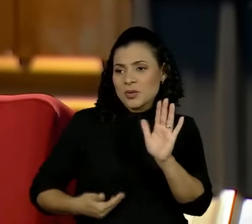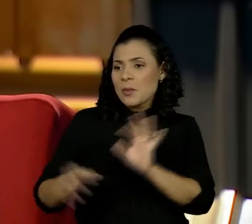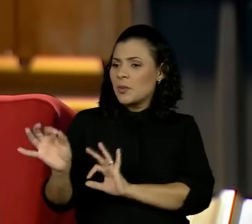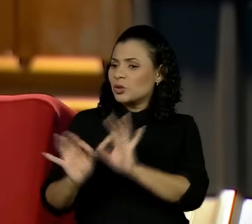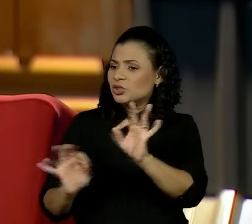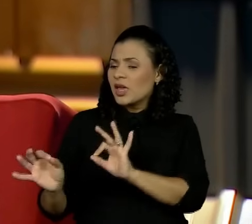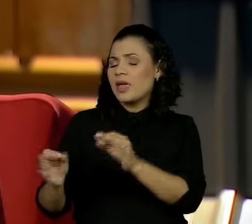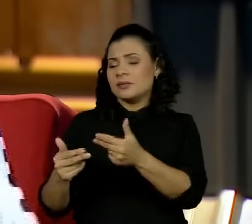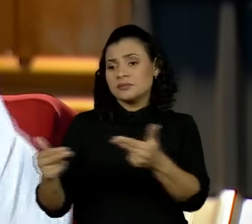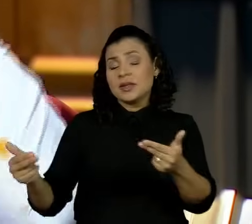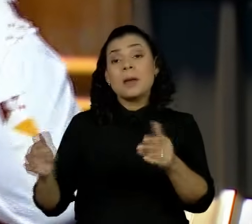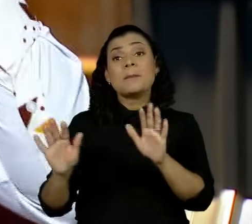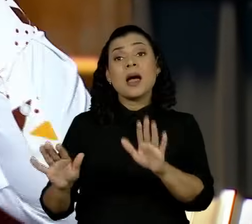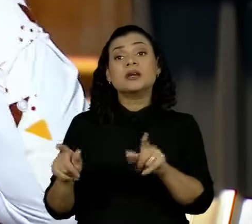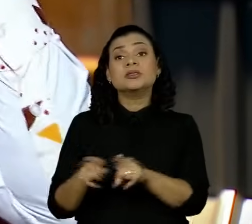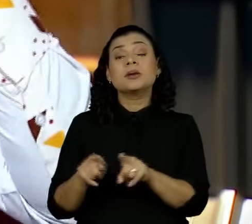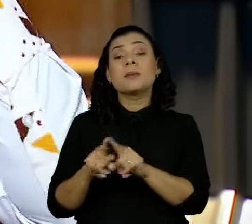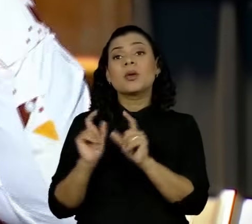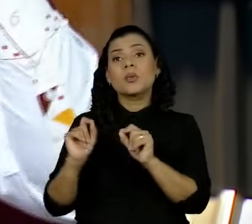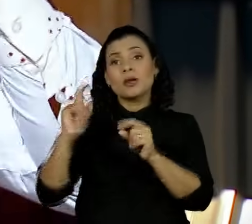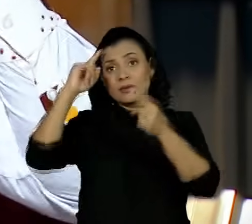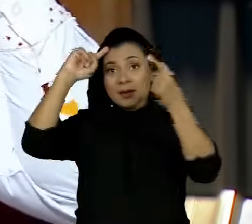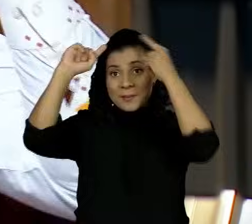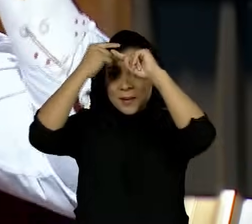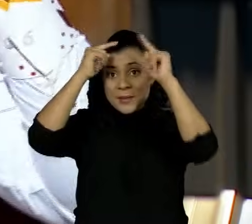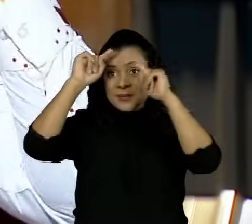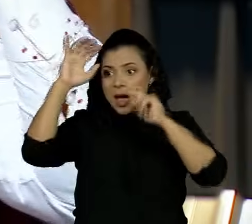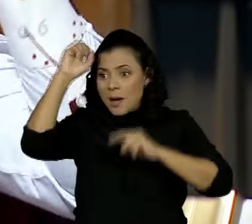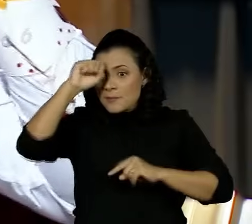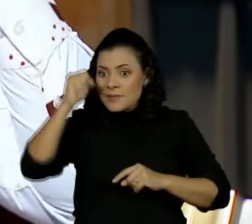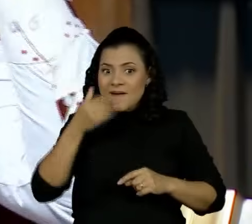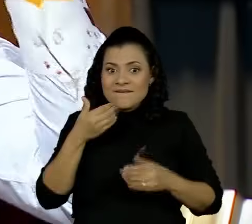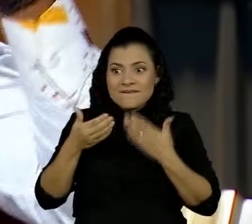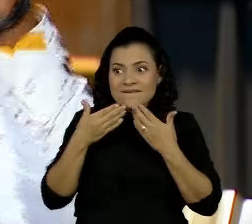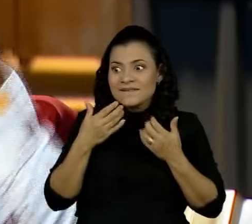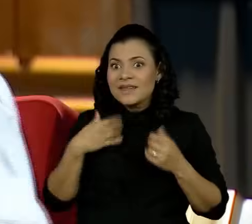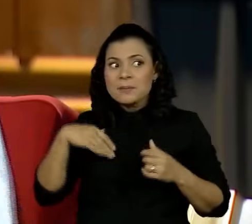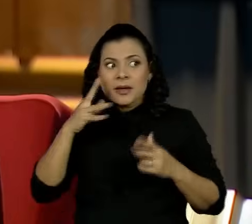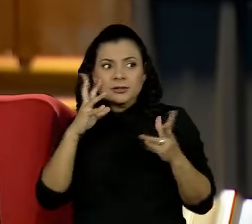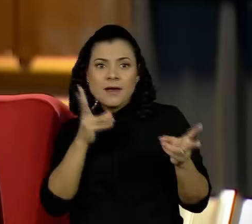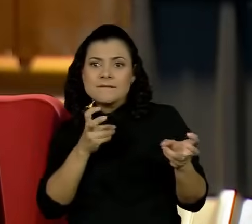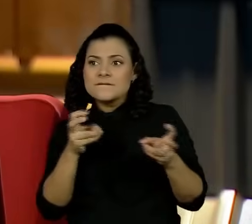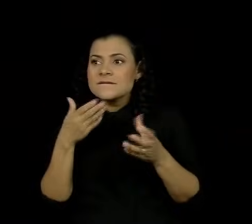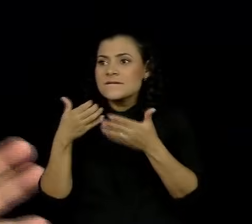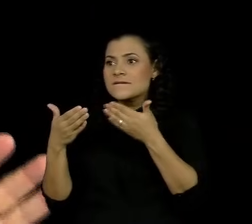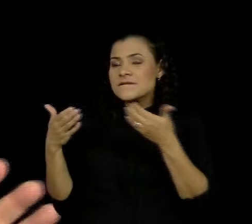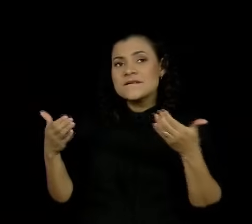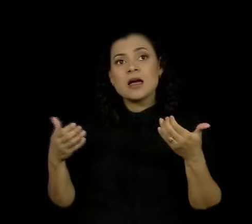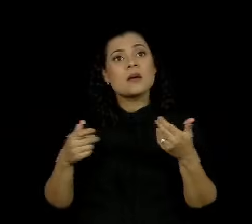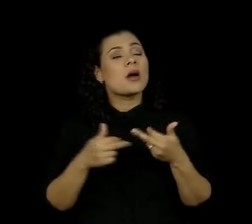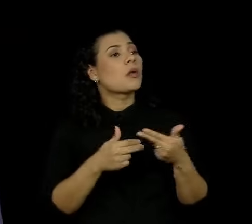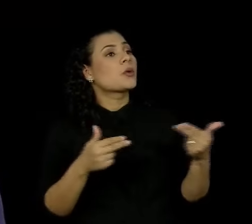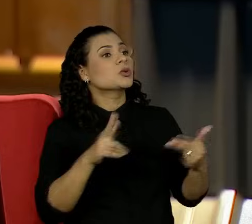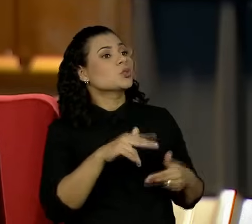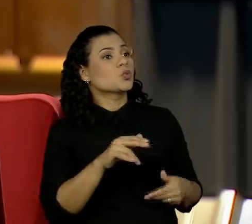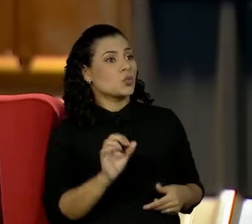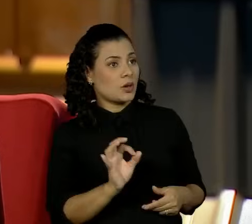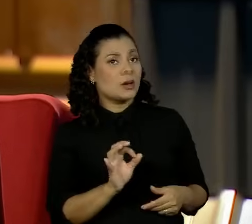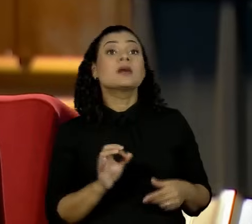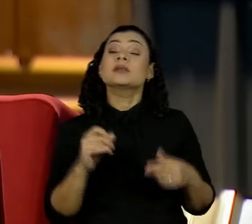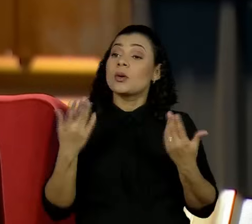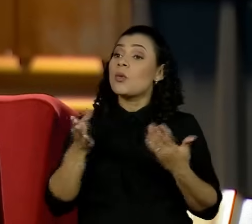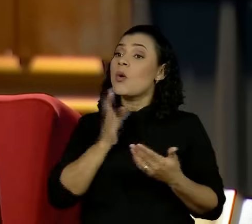programas, mas gera novas sinapses até. Você aprende mais coisas, né? Você fica mais atento. Quando você faz uma coisa que você nunca fez. Você fez. conhece